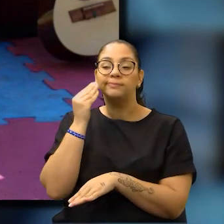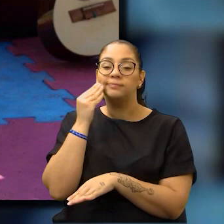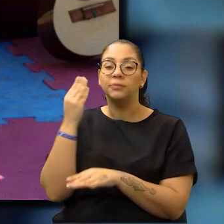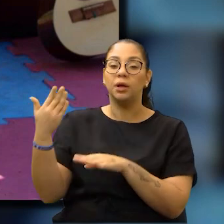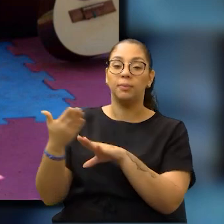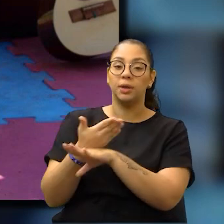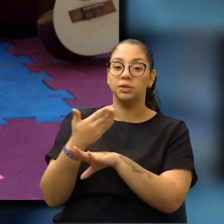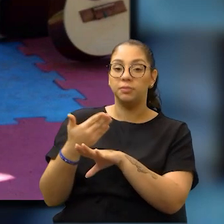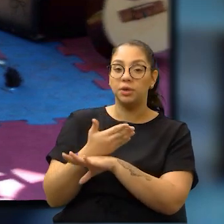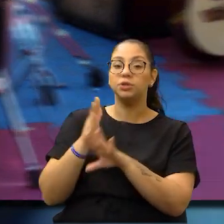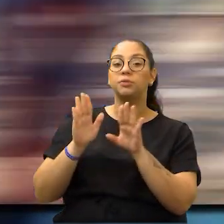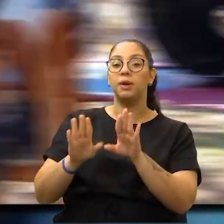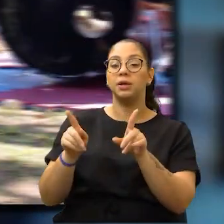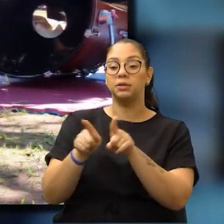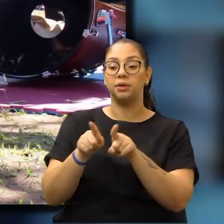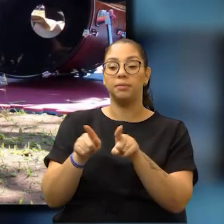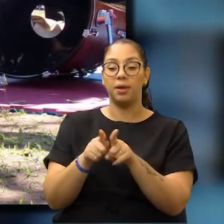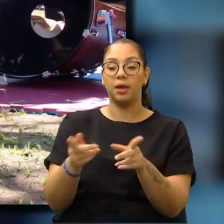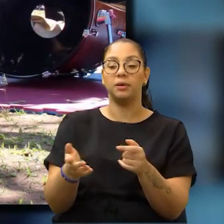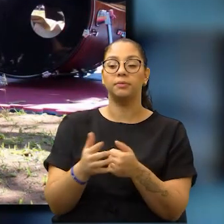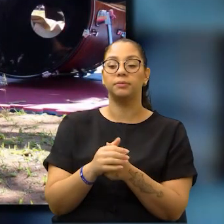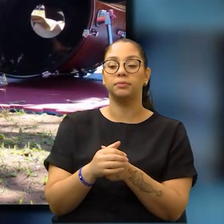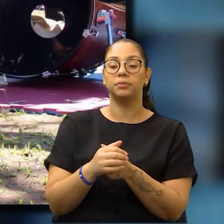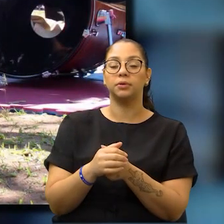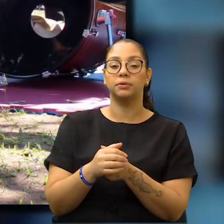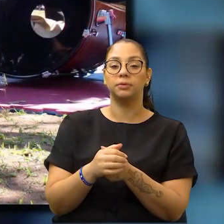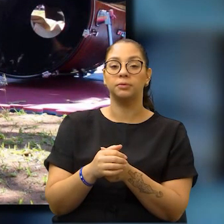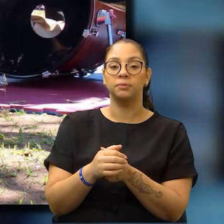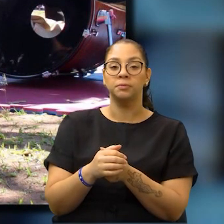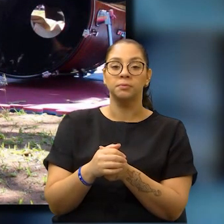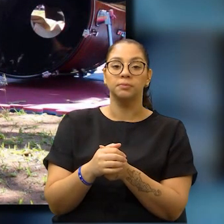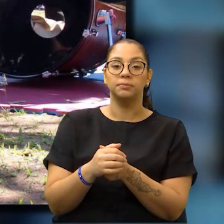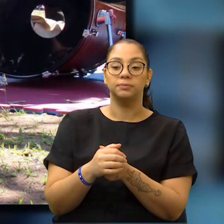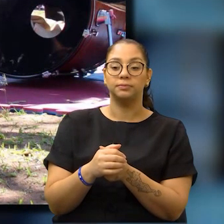busca os participantes, mas também